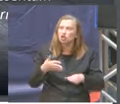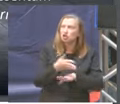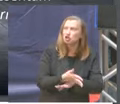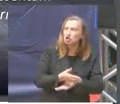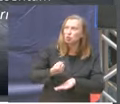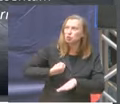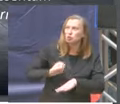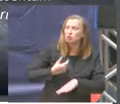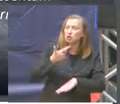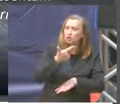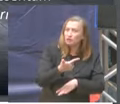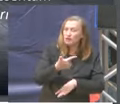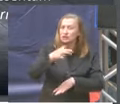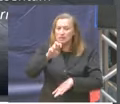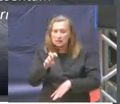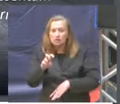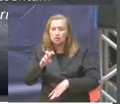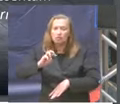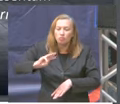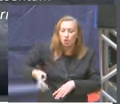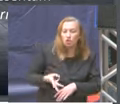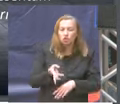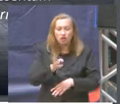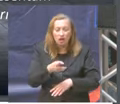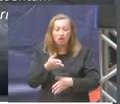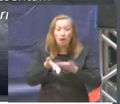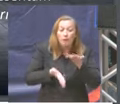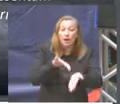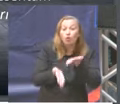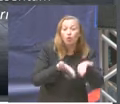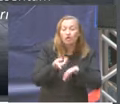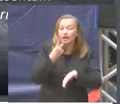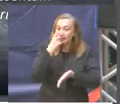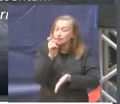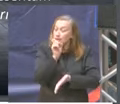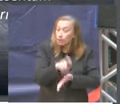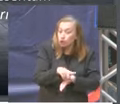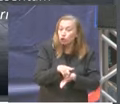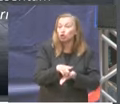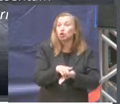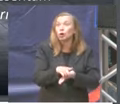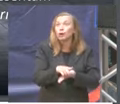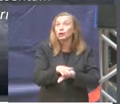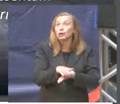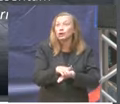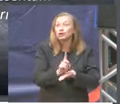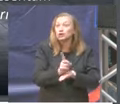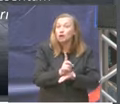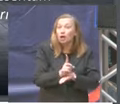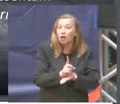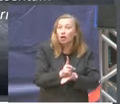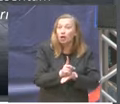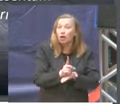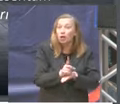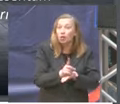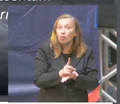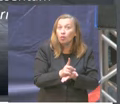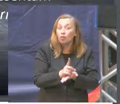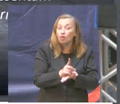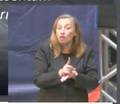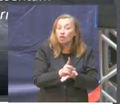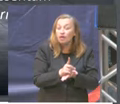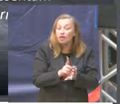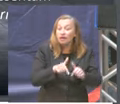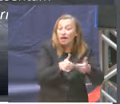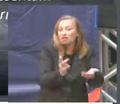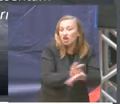25 bilhões de reais para a gente cuidar desse lixo que a gente não destina de forma inadequada. E